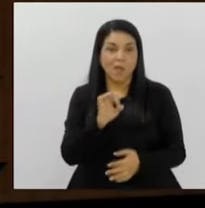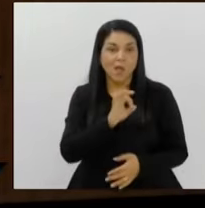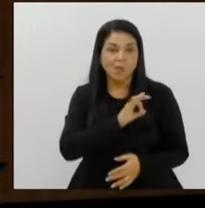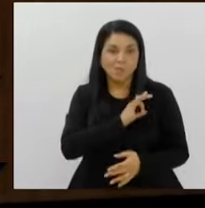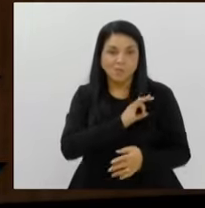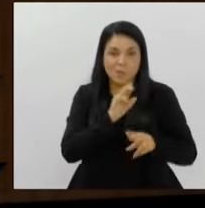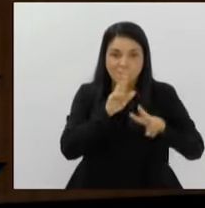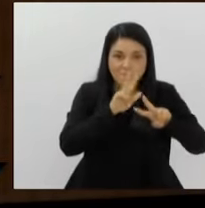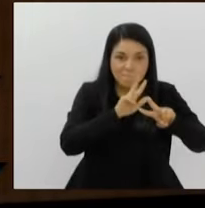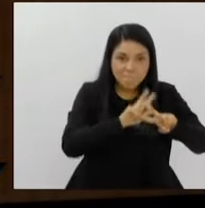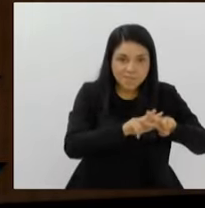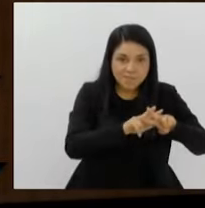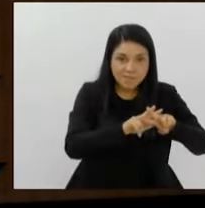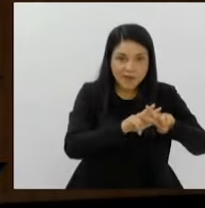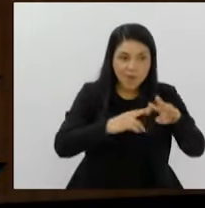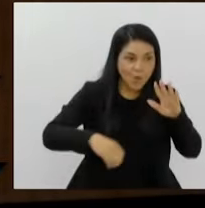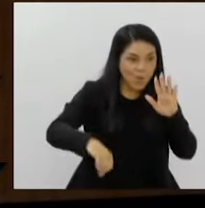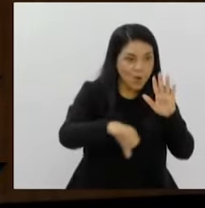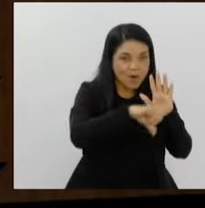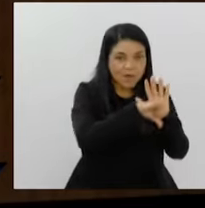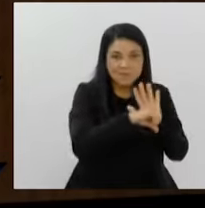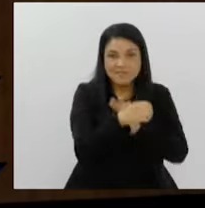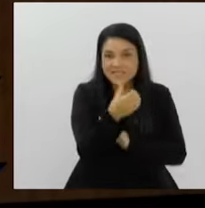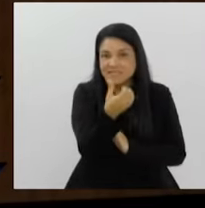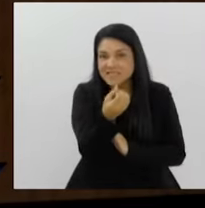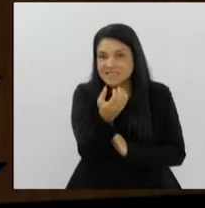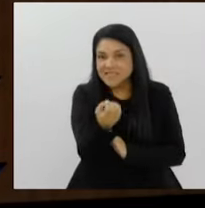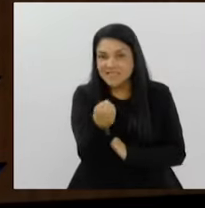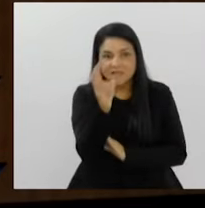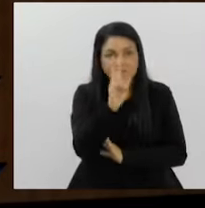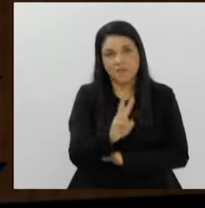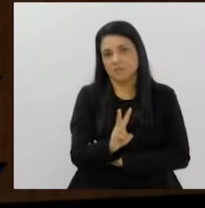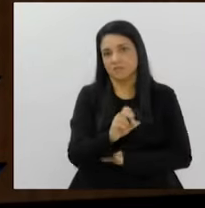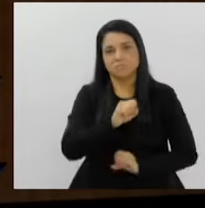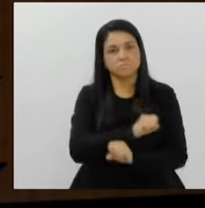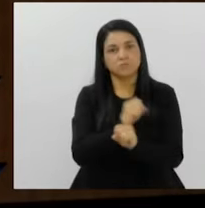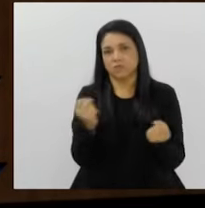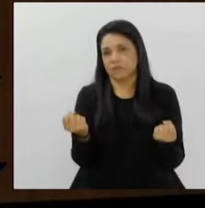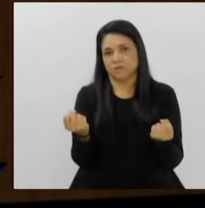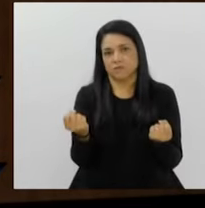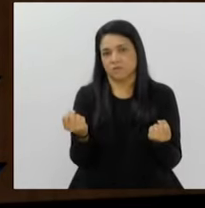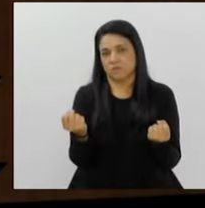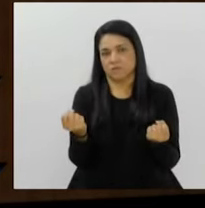um criminoso 60 vezes, presidente.